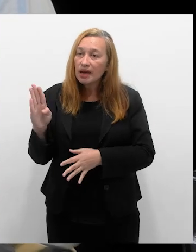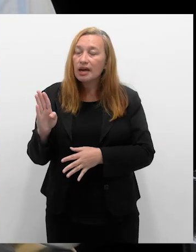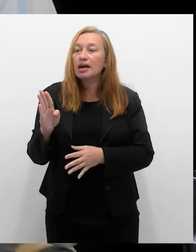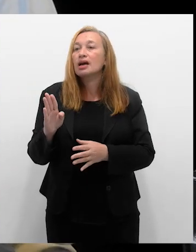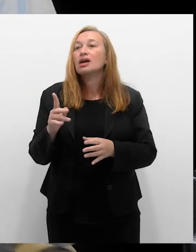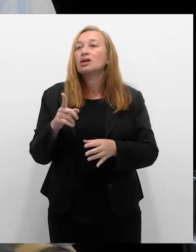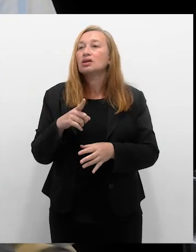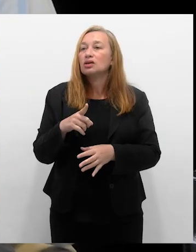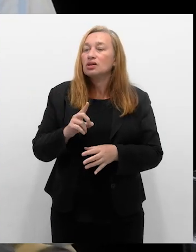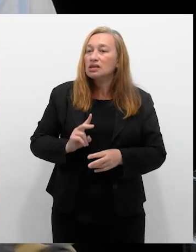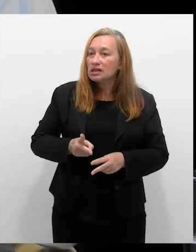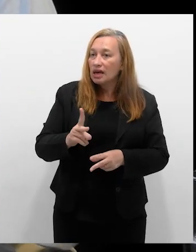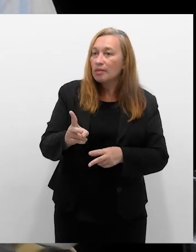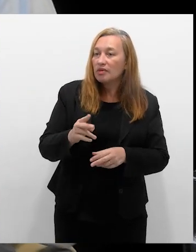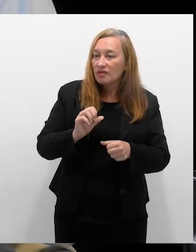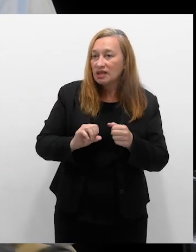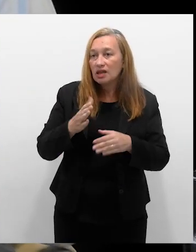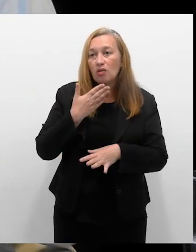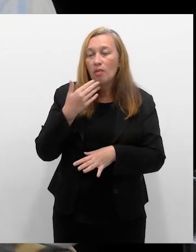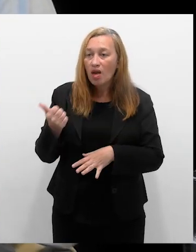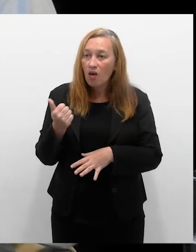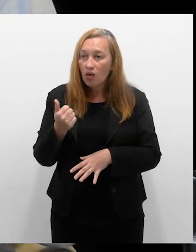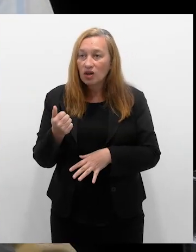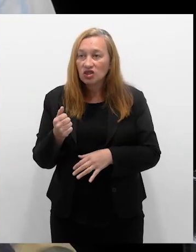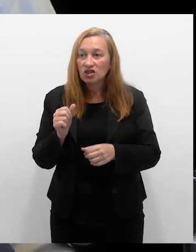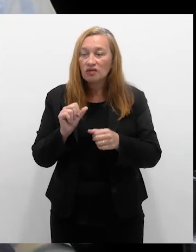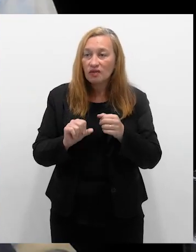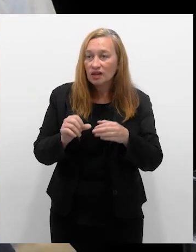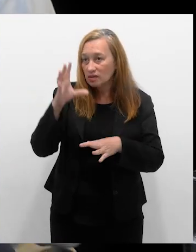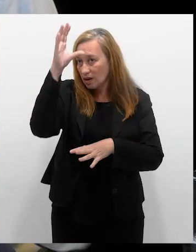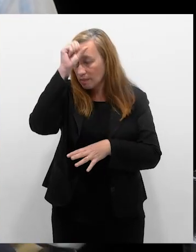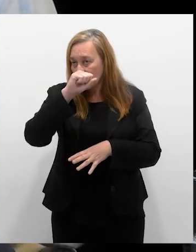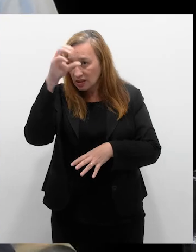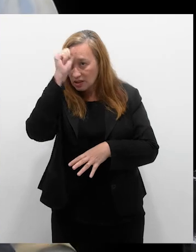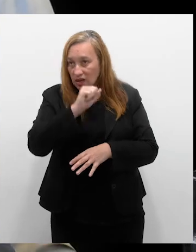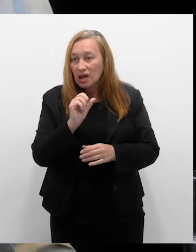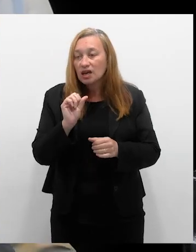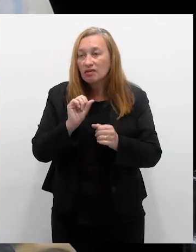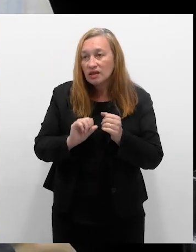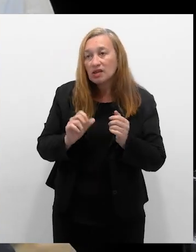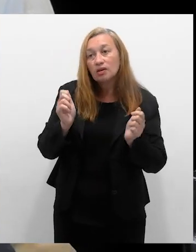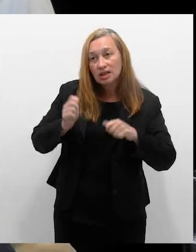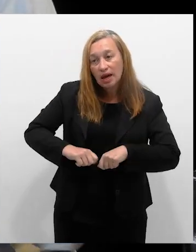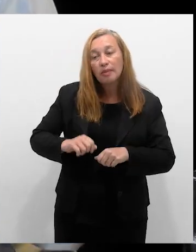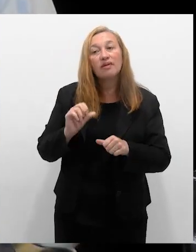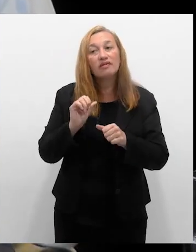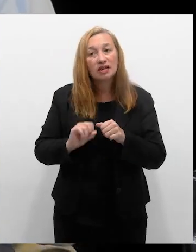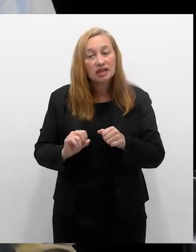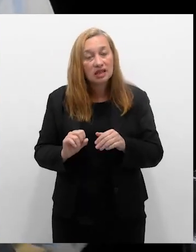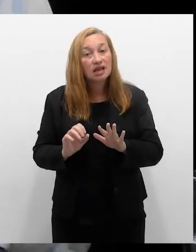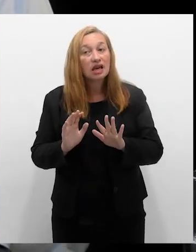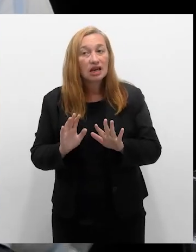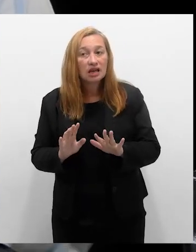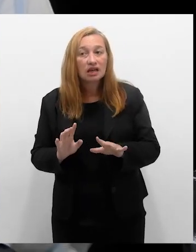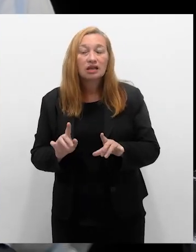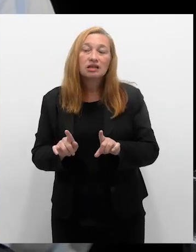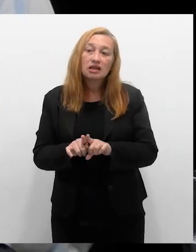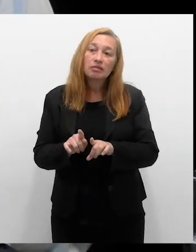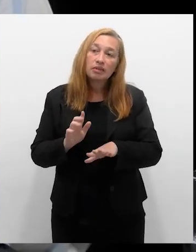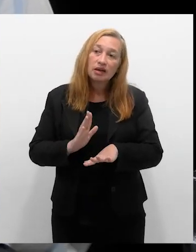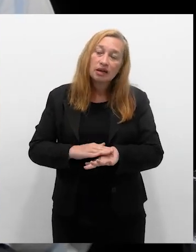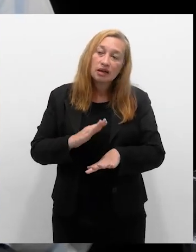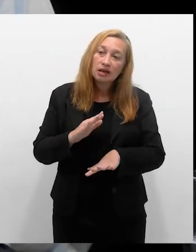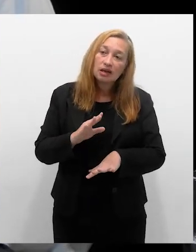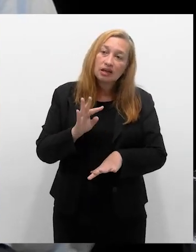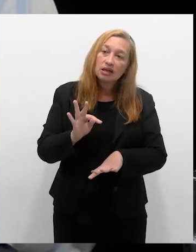princípio que a gente está sempre fazendo o melhor que a gente consegue, a gente faz o que a gente aprendeu, a gente faz o que dá para fazer e, ao mesmo